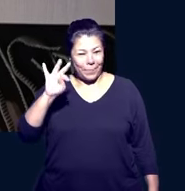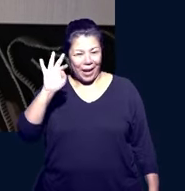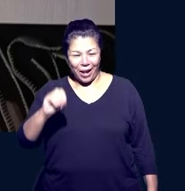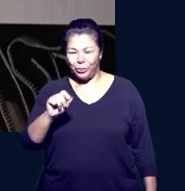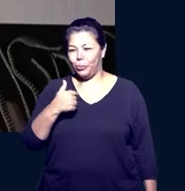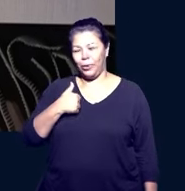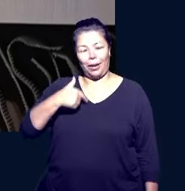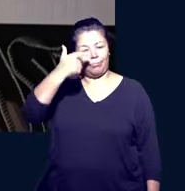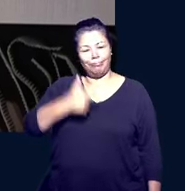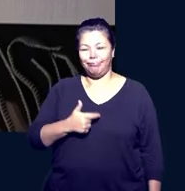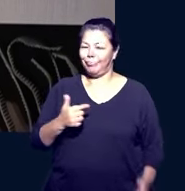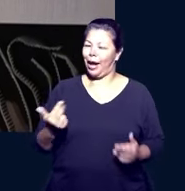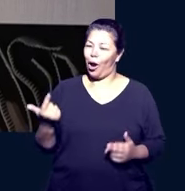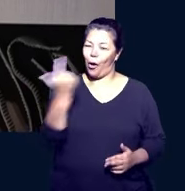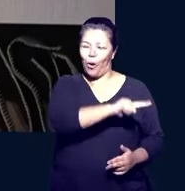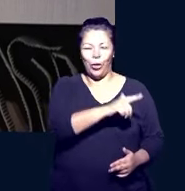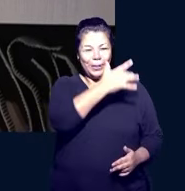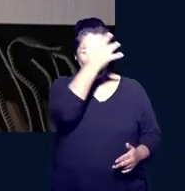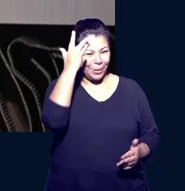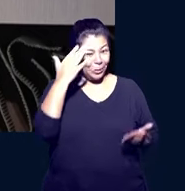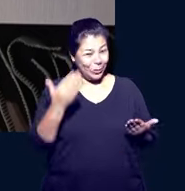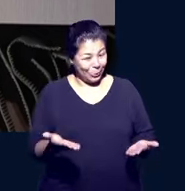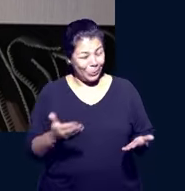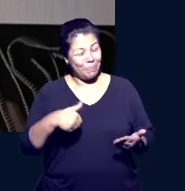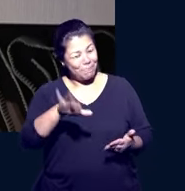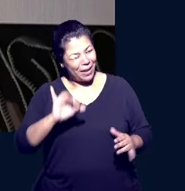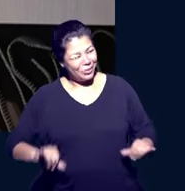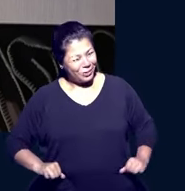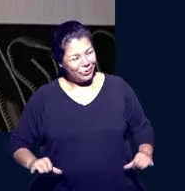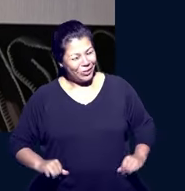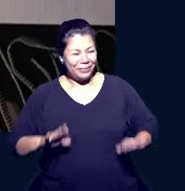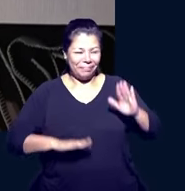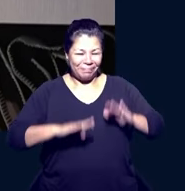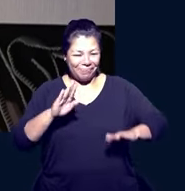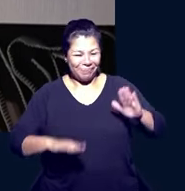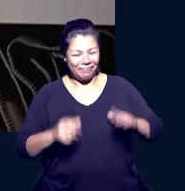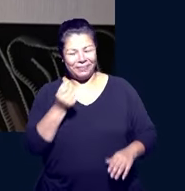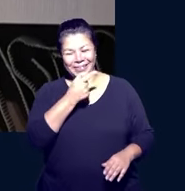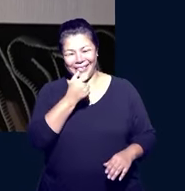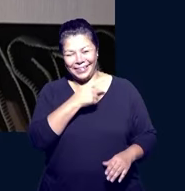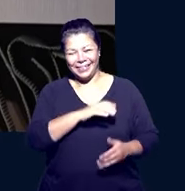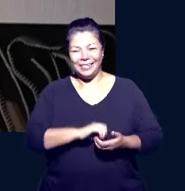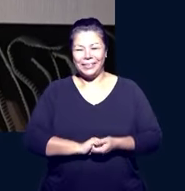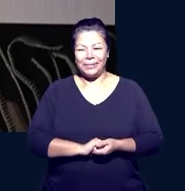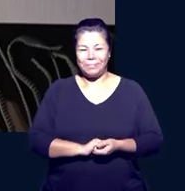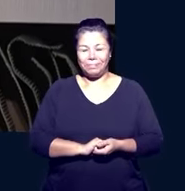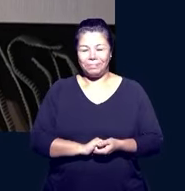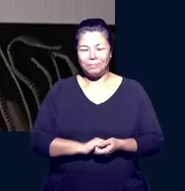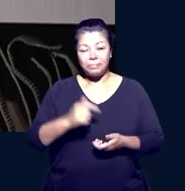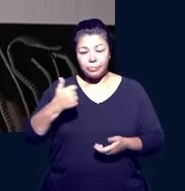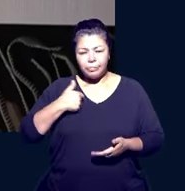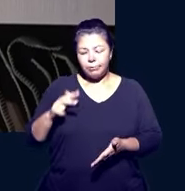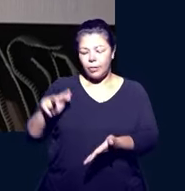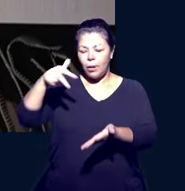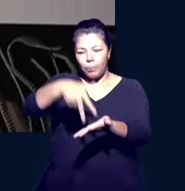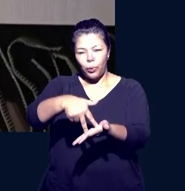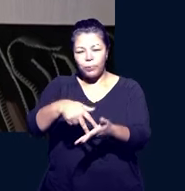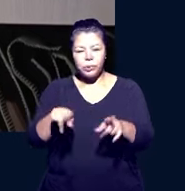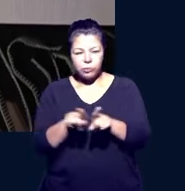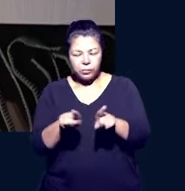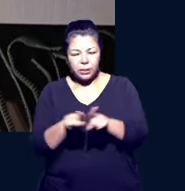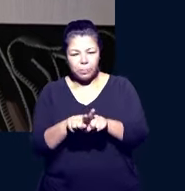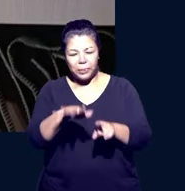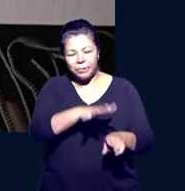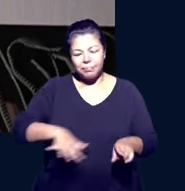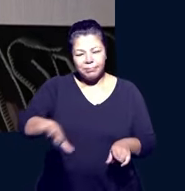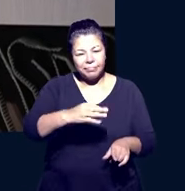partes uma parte sobre o Supremo Tribunal Federal um pouco um certo protagonismo que ele desempenha